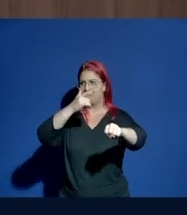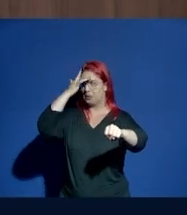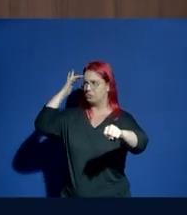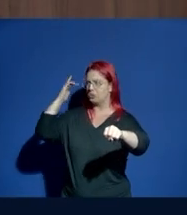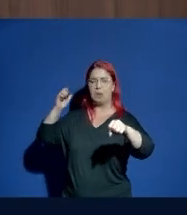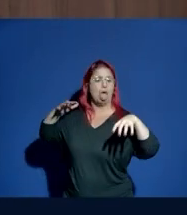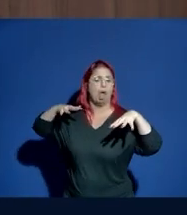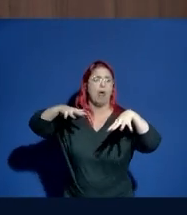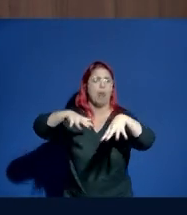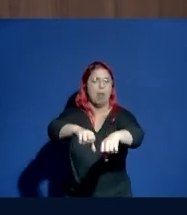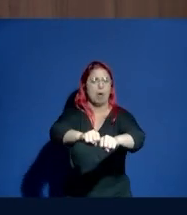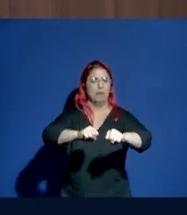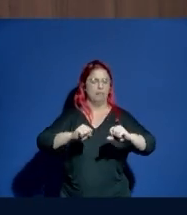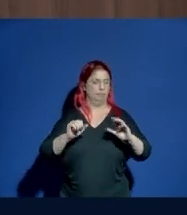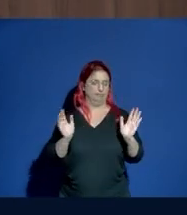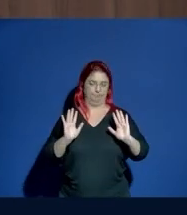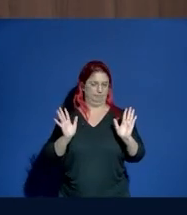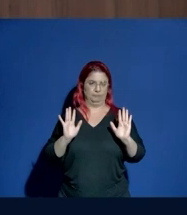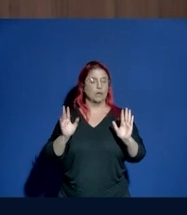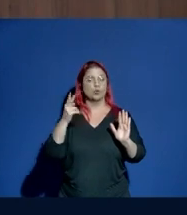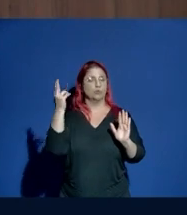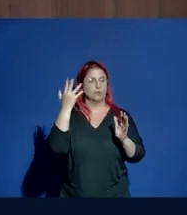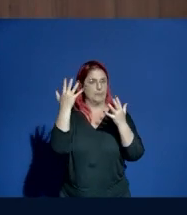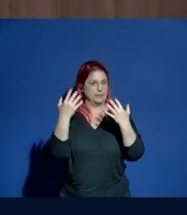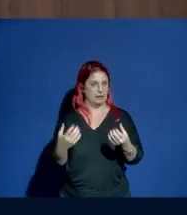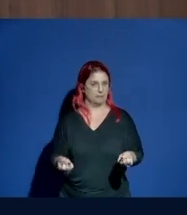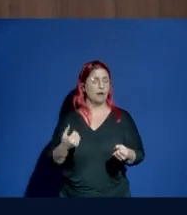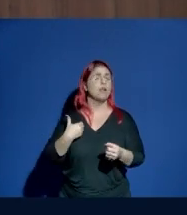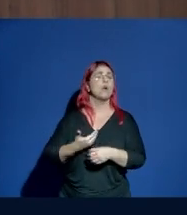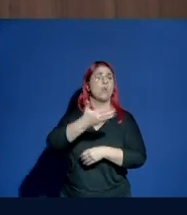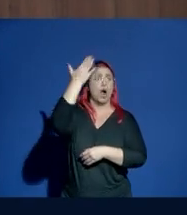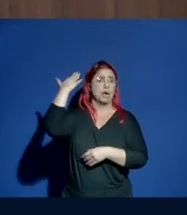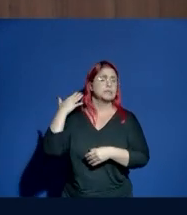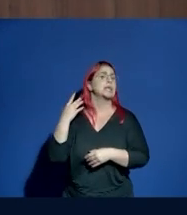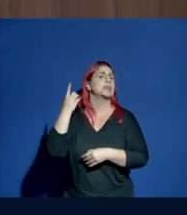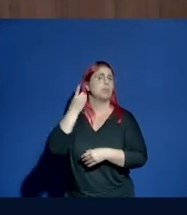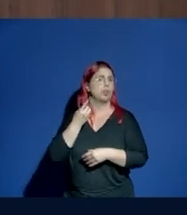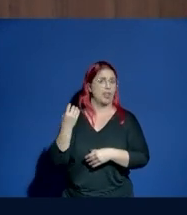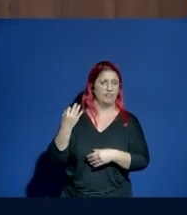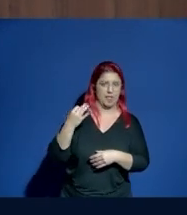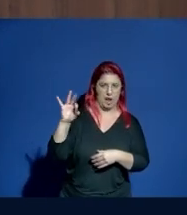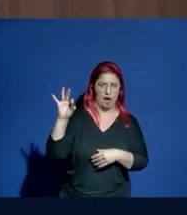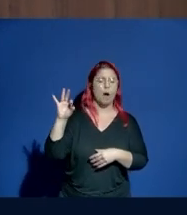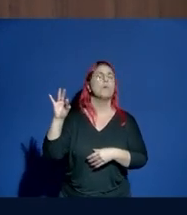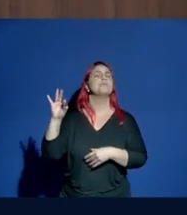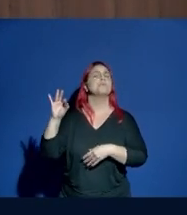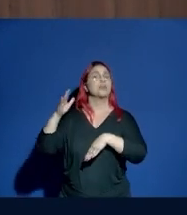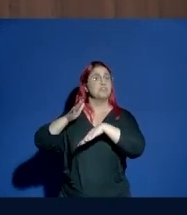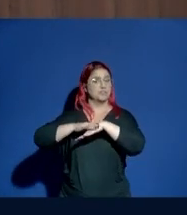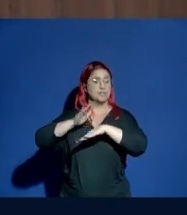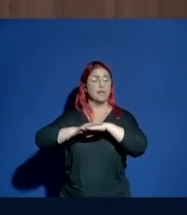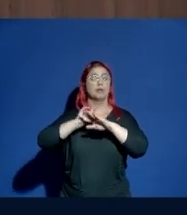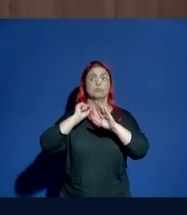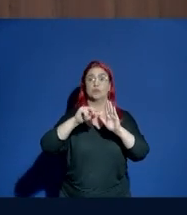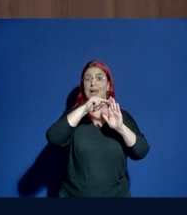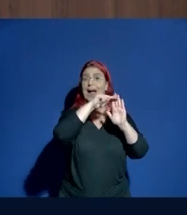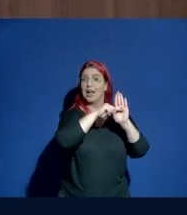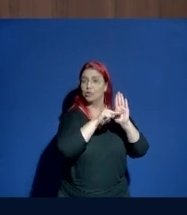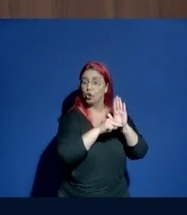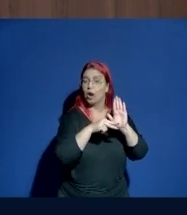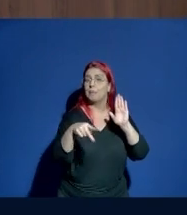inadmissível eu era deputado federal Tá certo nós fizemos a aquilo que a normatização do